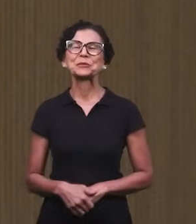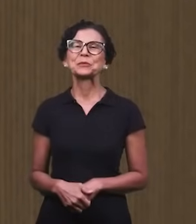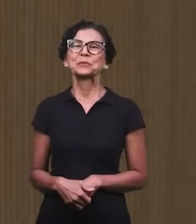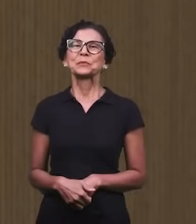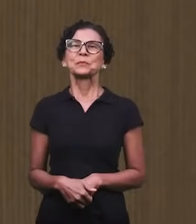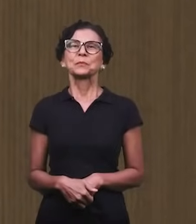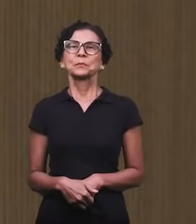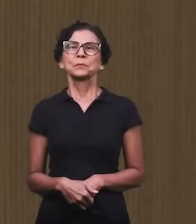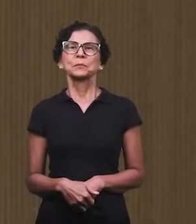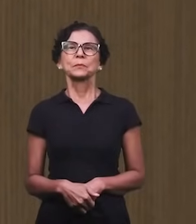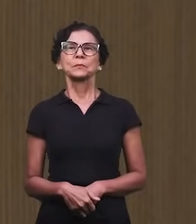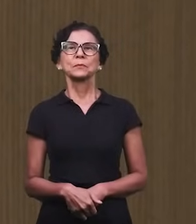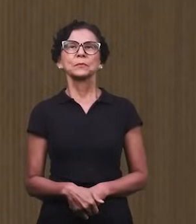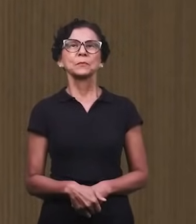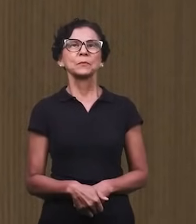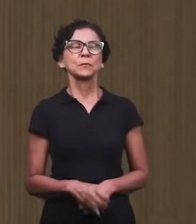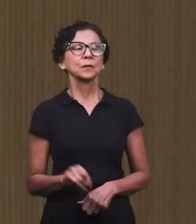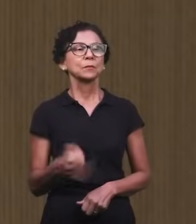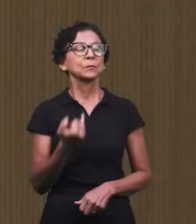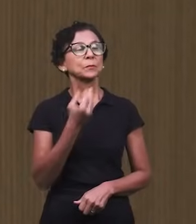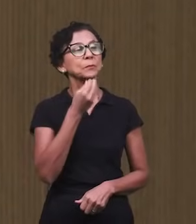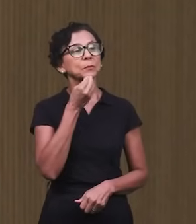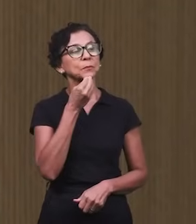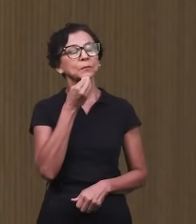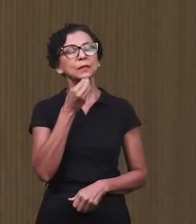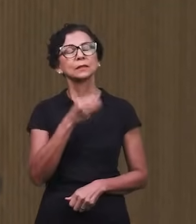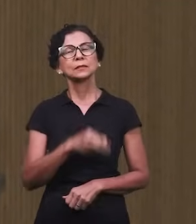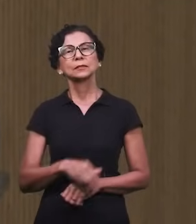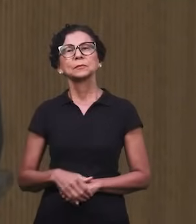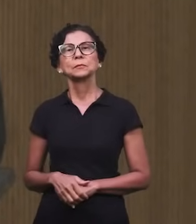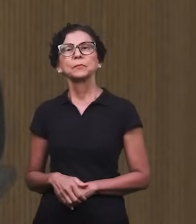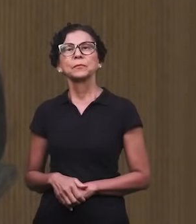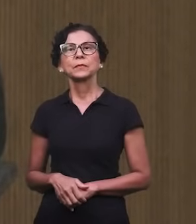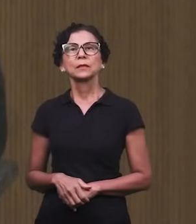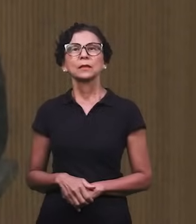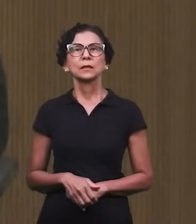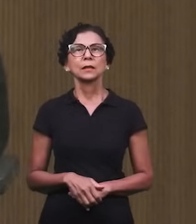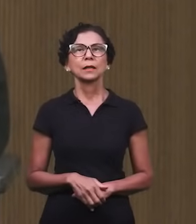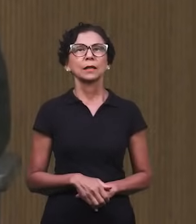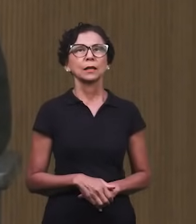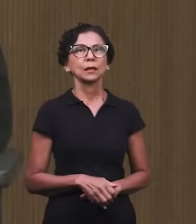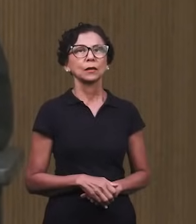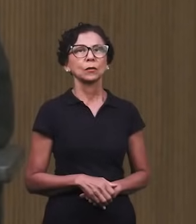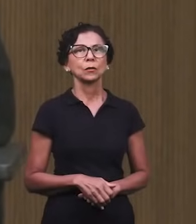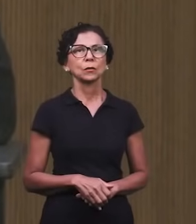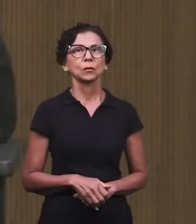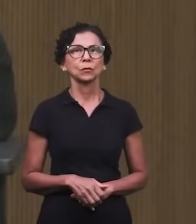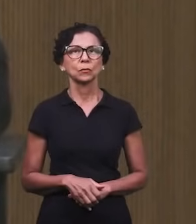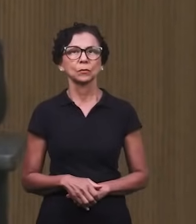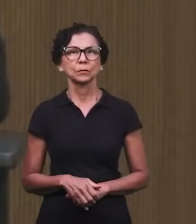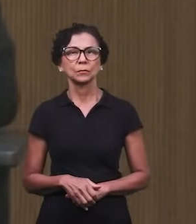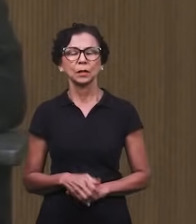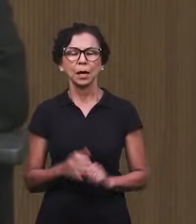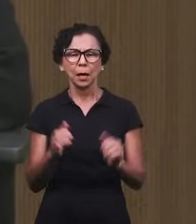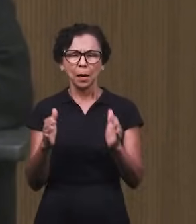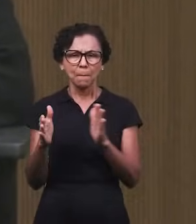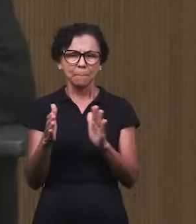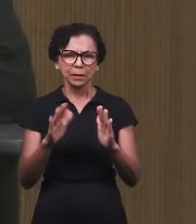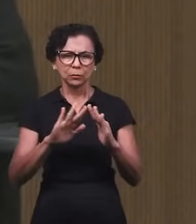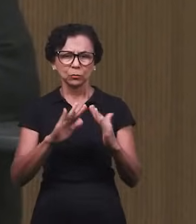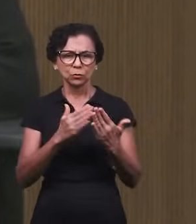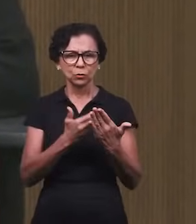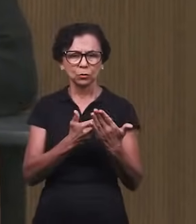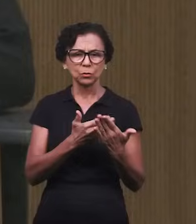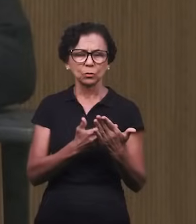da escola, né, e nós estamos em busca, assim, do nosso curso e tudo mais, a mudança da escola para